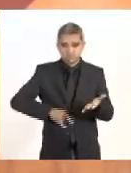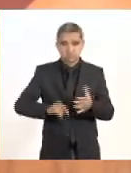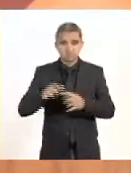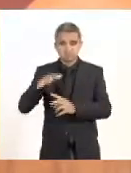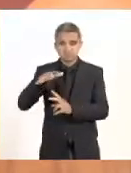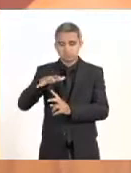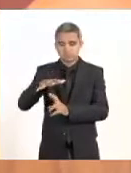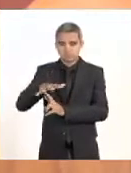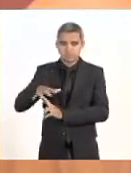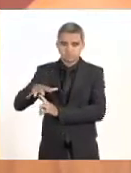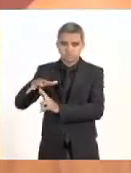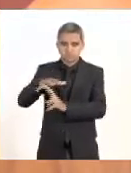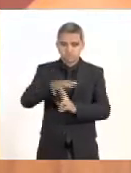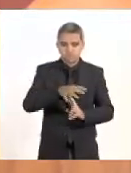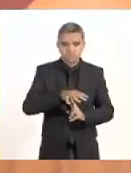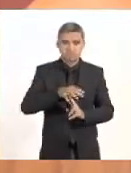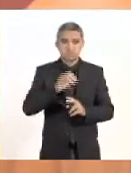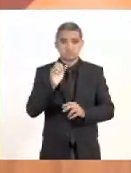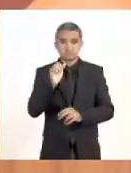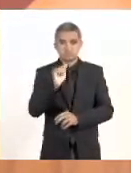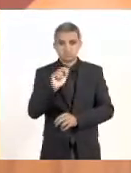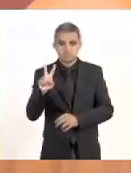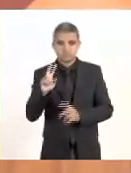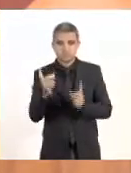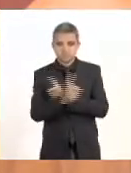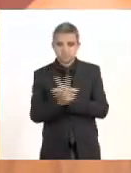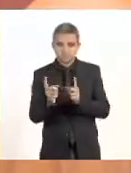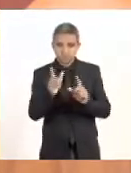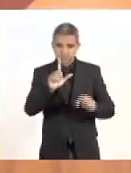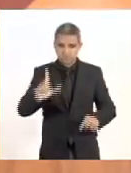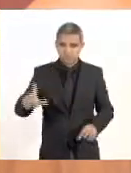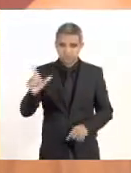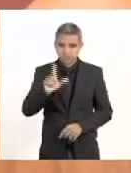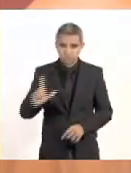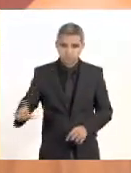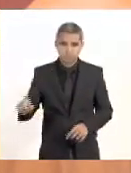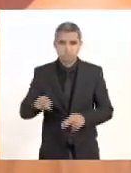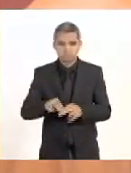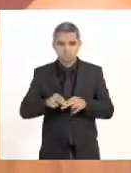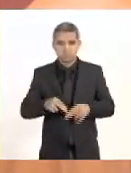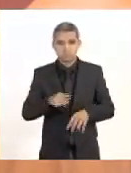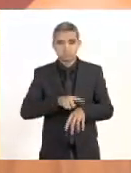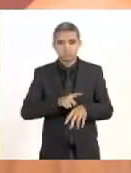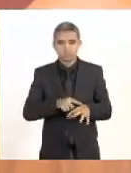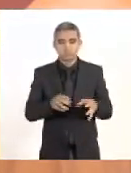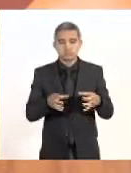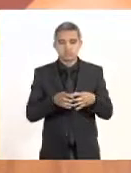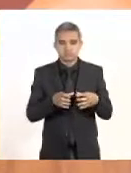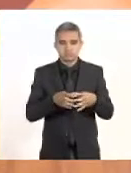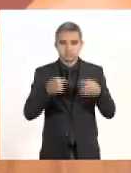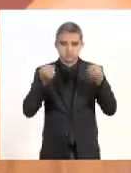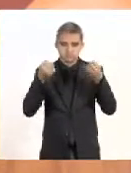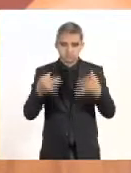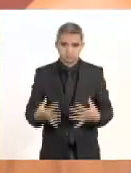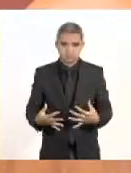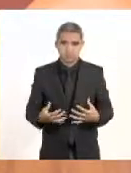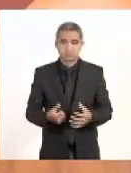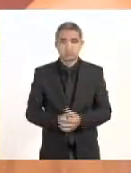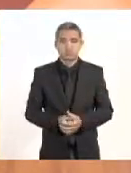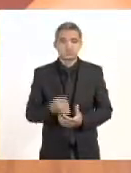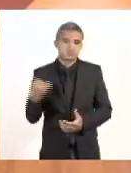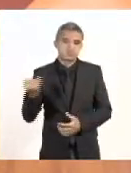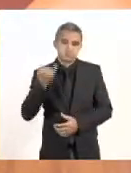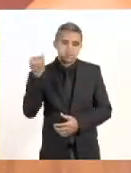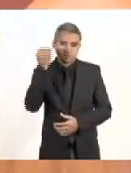avanços dentro dessa política de resultados que eu quero expressar no tempo do bloco para esclarecer realmente a importância que está tendo